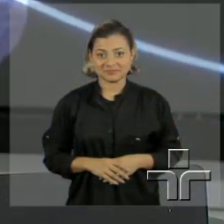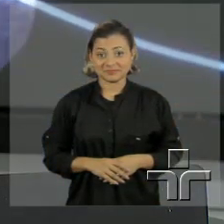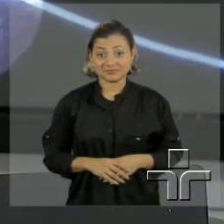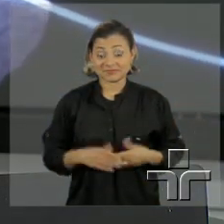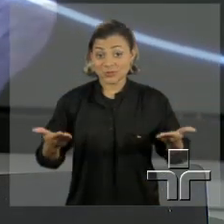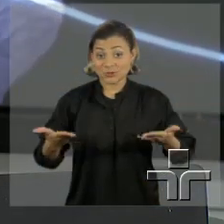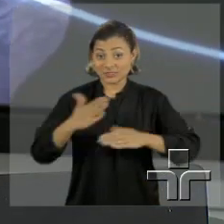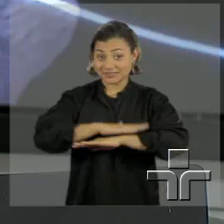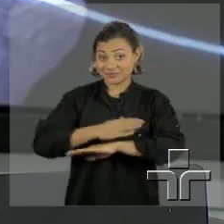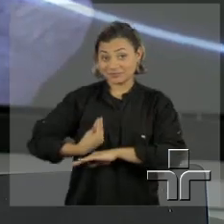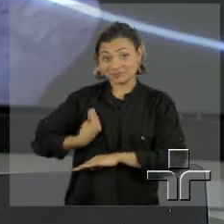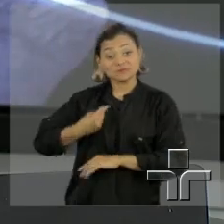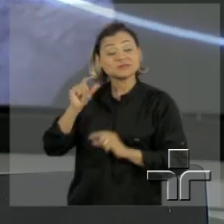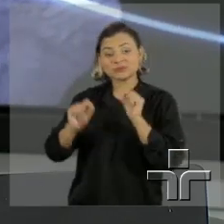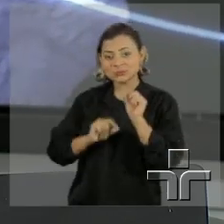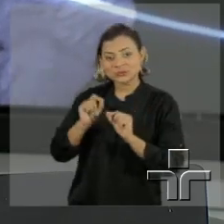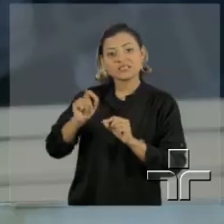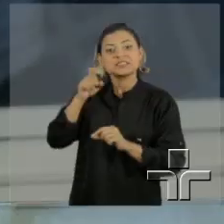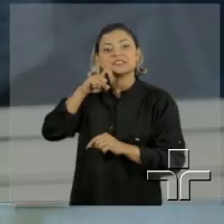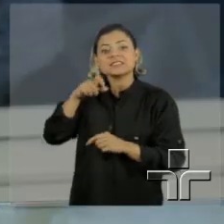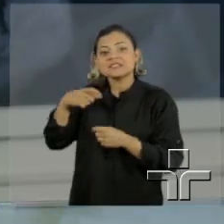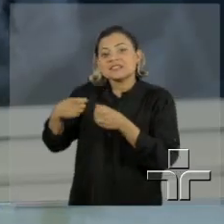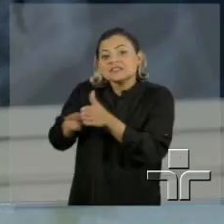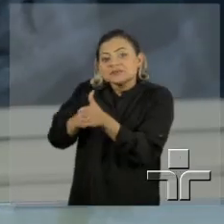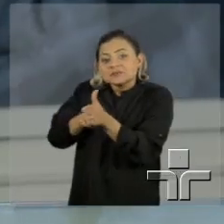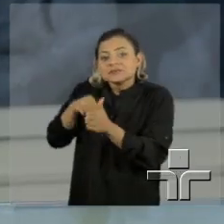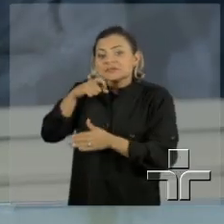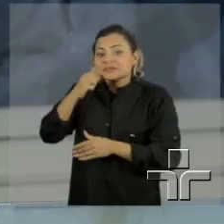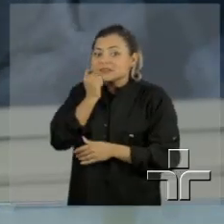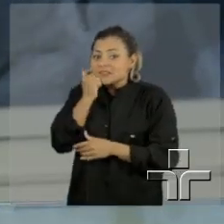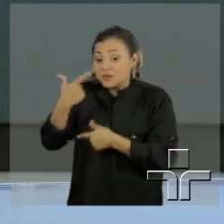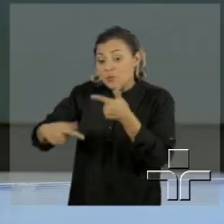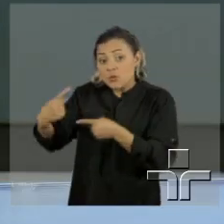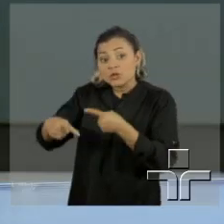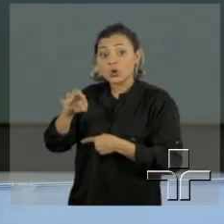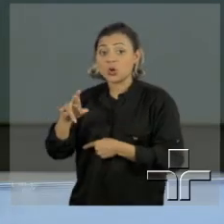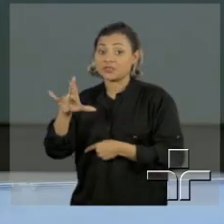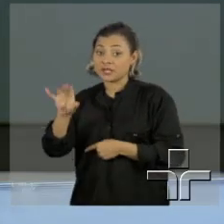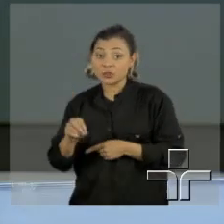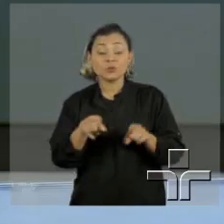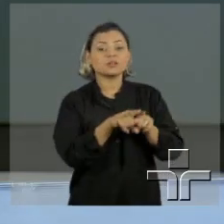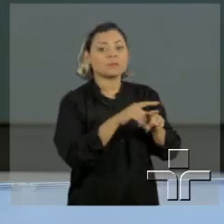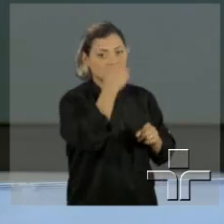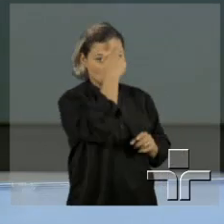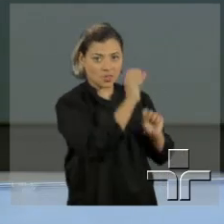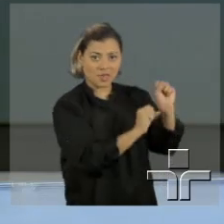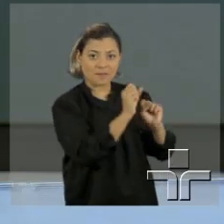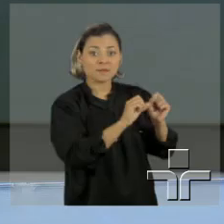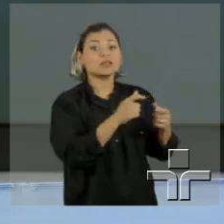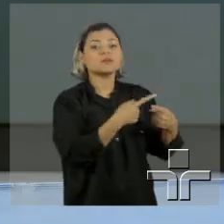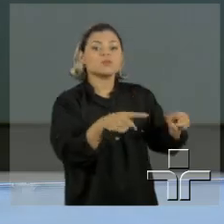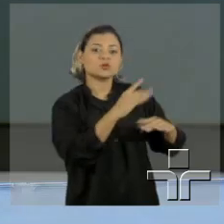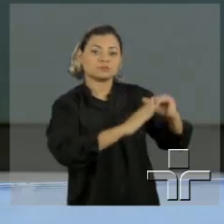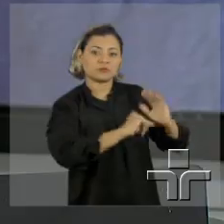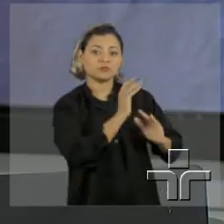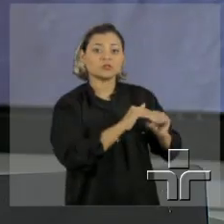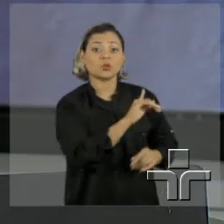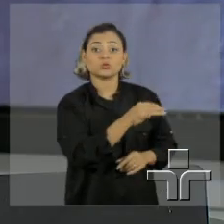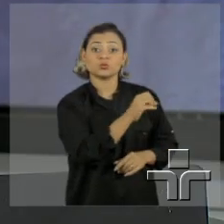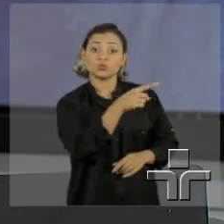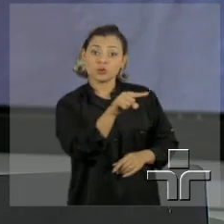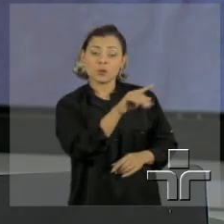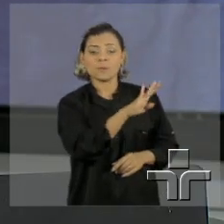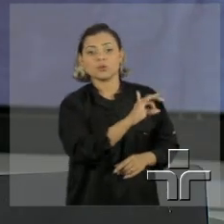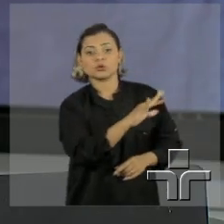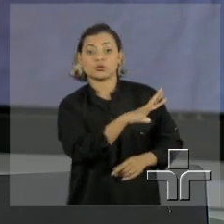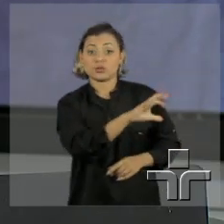Meus companheiros de bancada são o cientista político Rodrigo Prando e o empresário e produtor musical João Marcelo Boscoli. E você pode